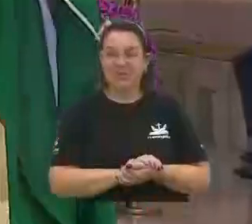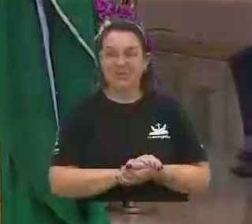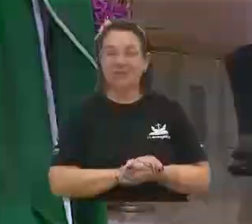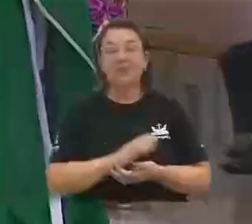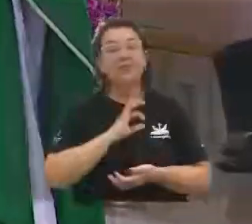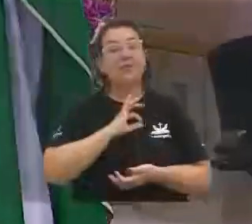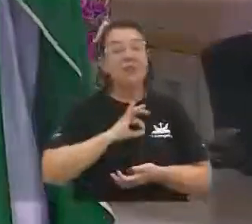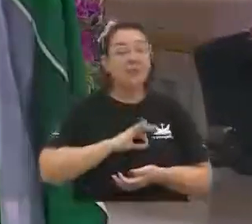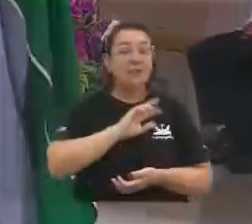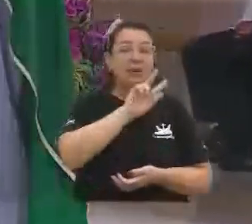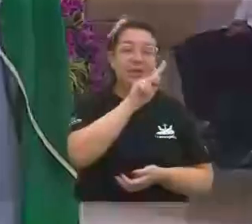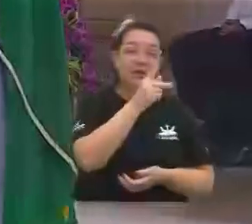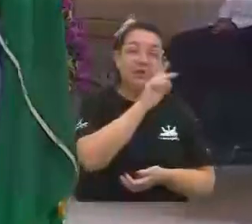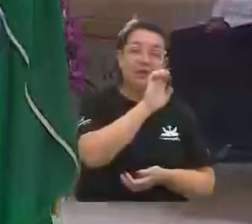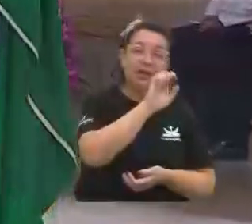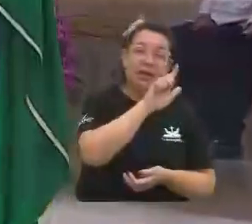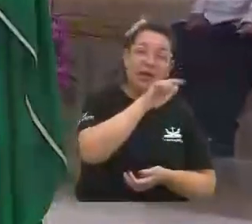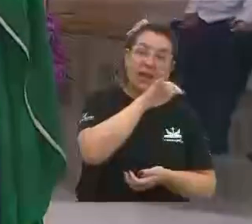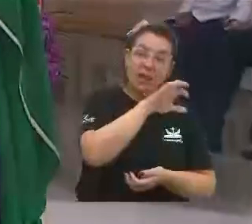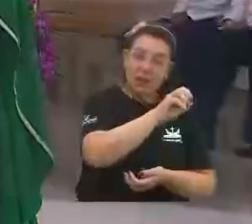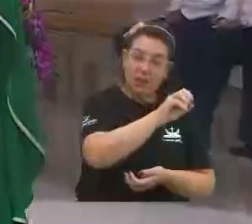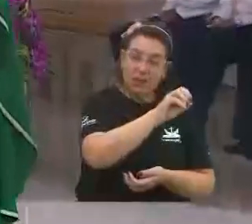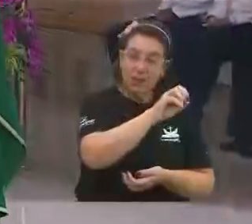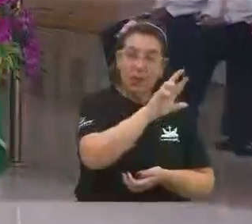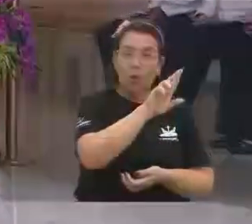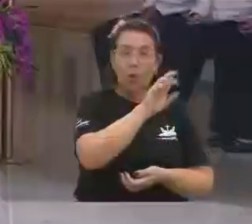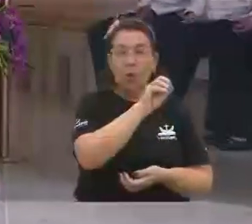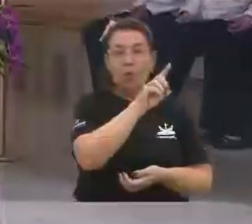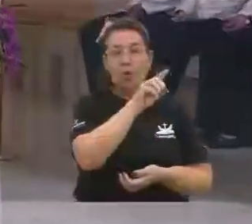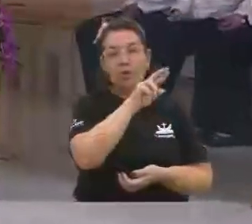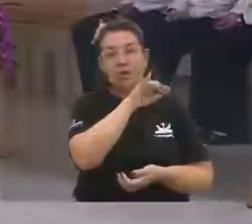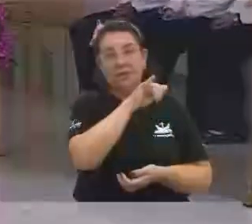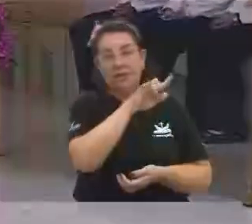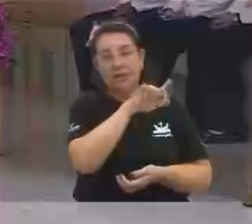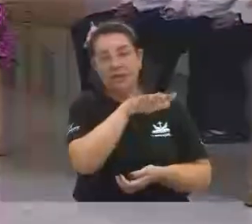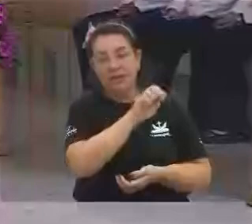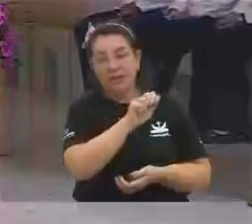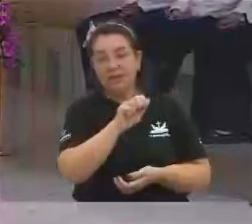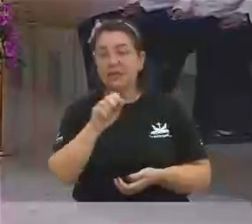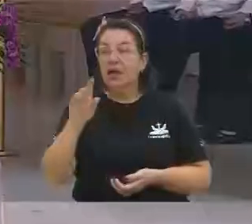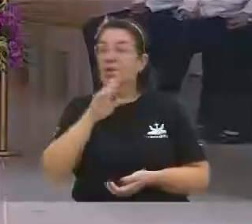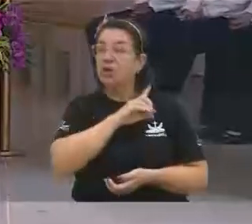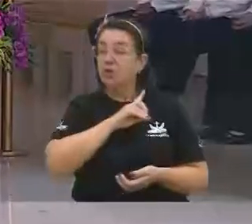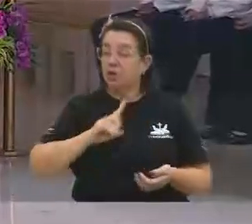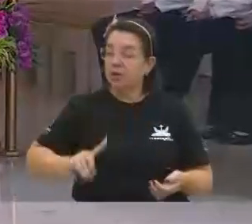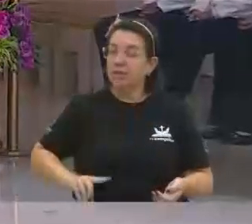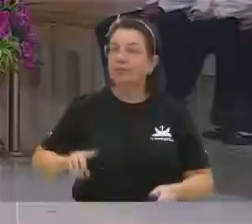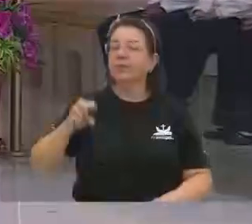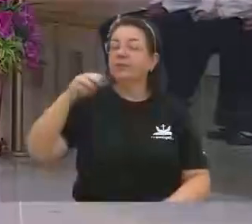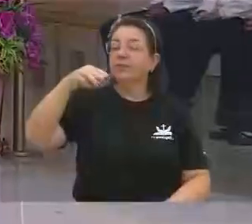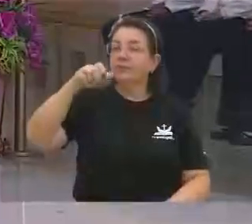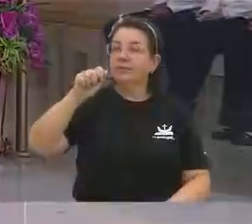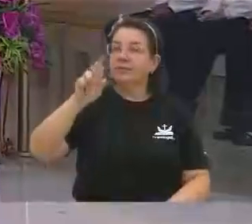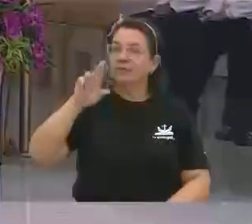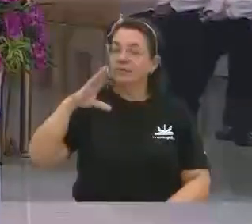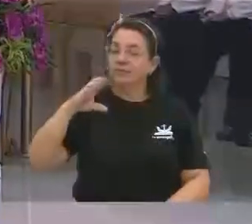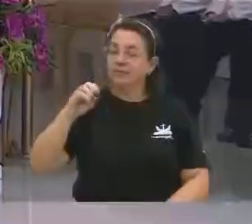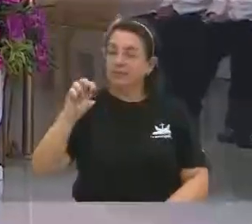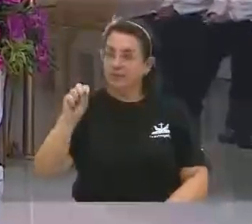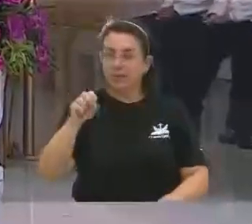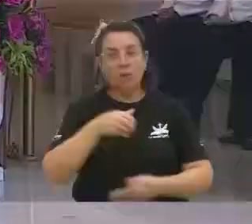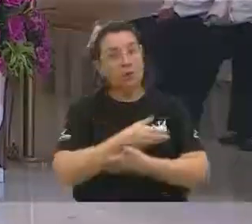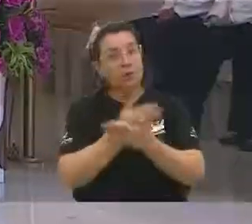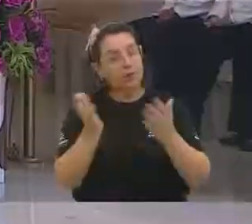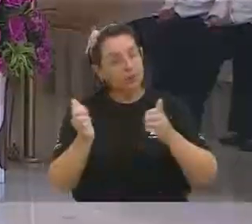Padre Hélio Rodrigues diácono Marcos você que me acompanha em casa pela